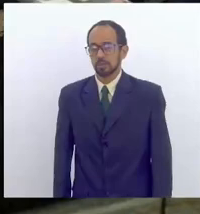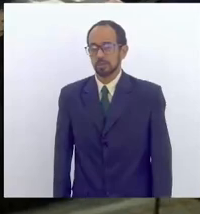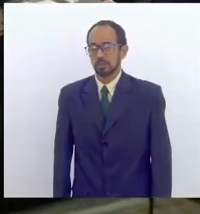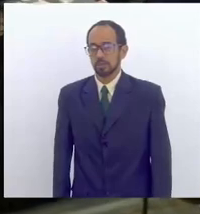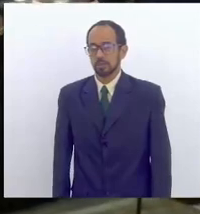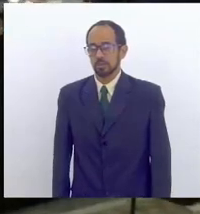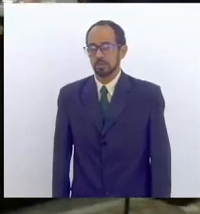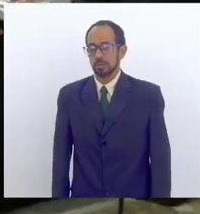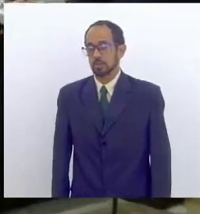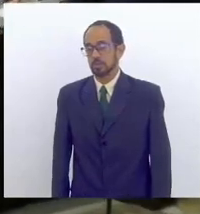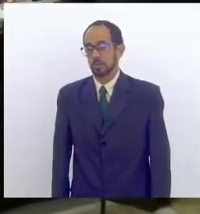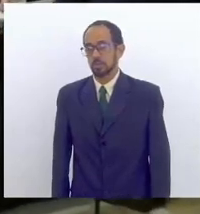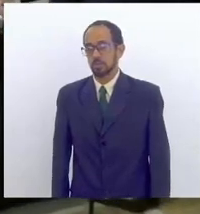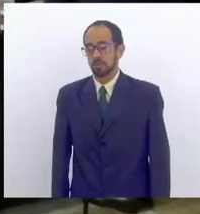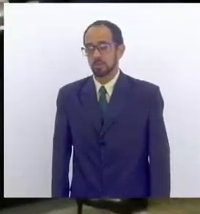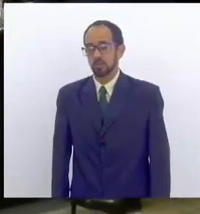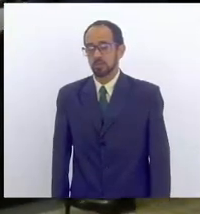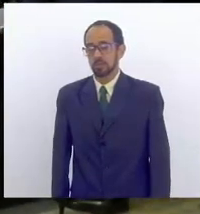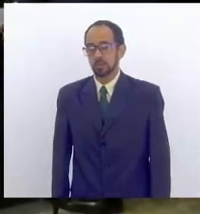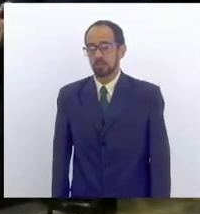Tem duas, tem duas.